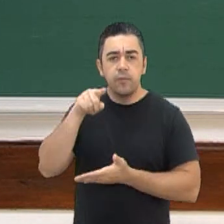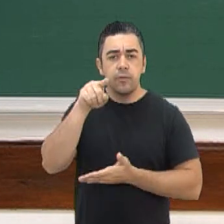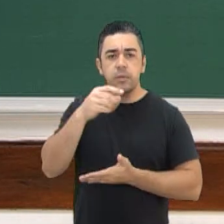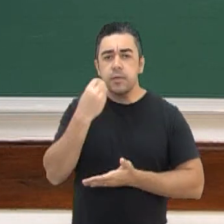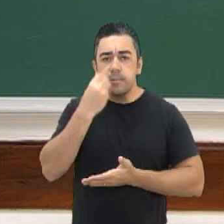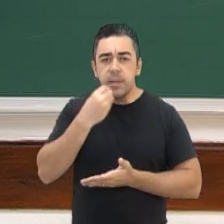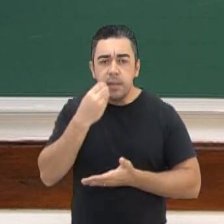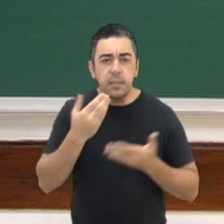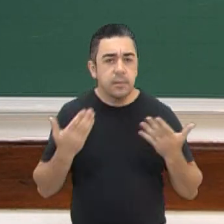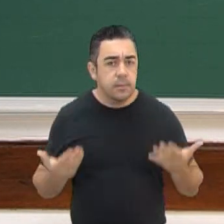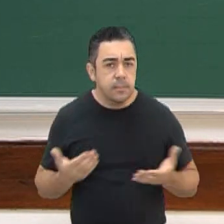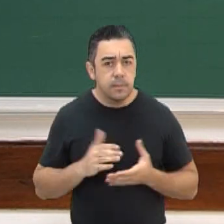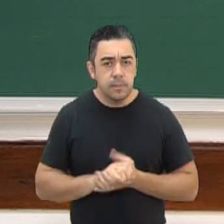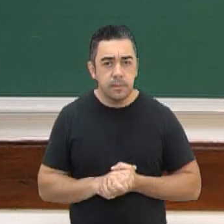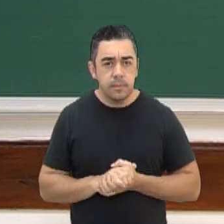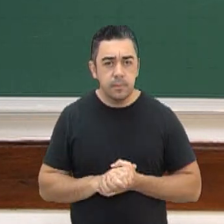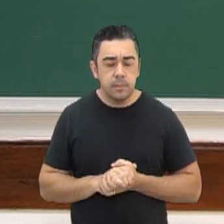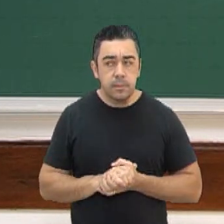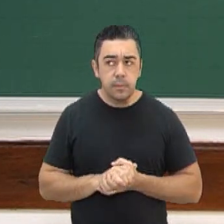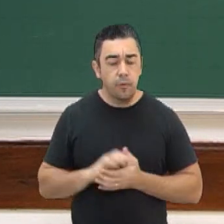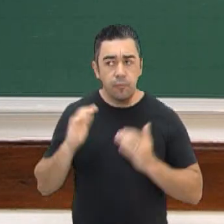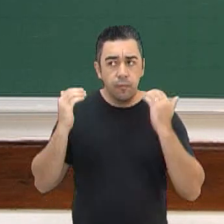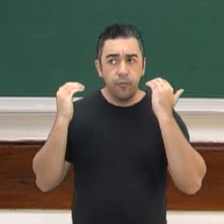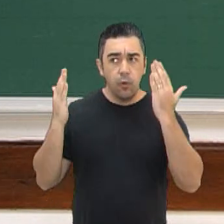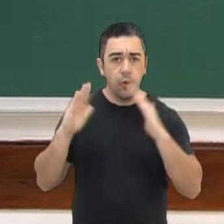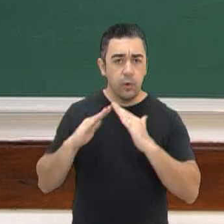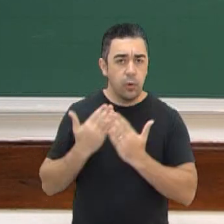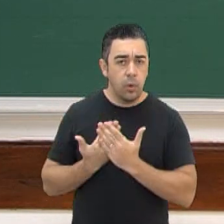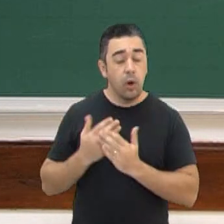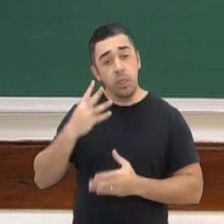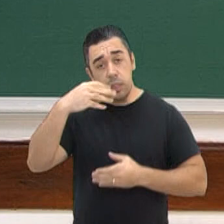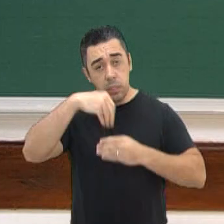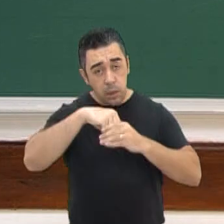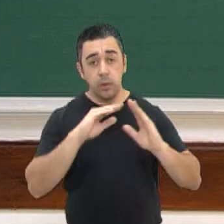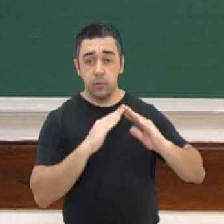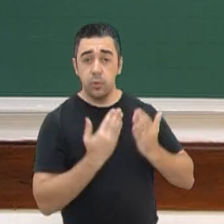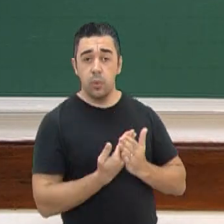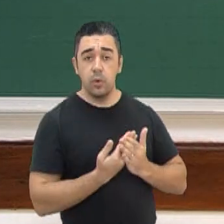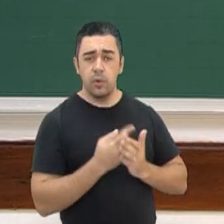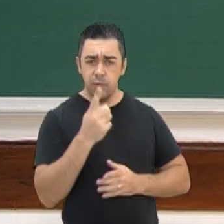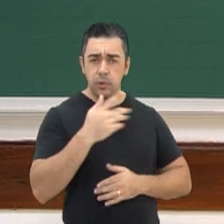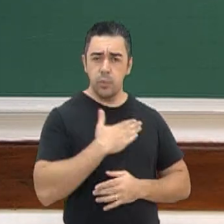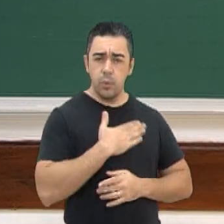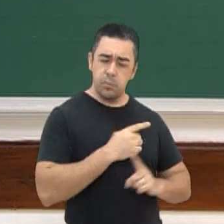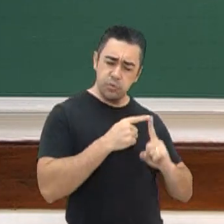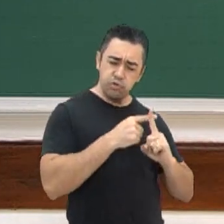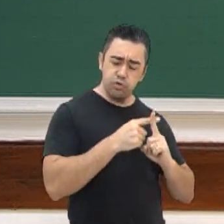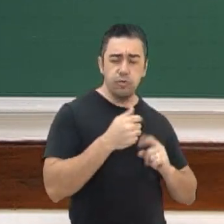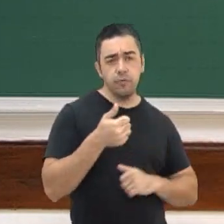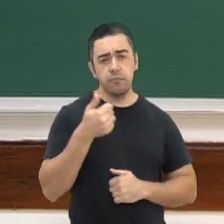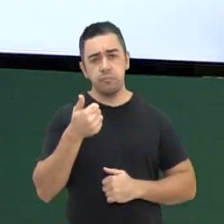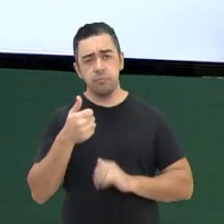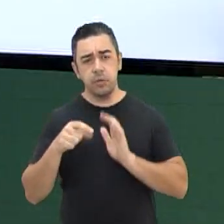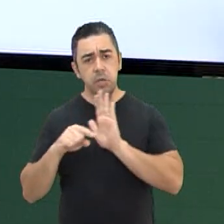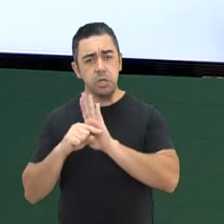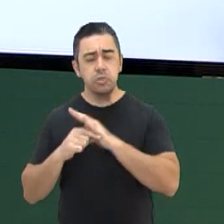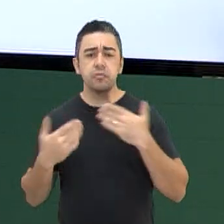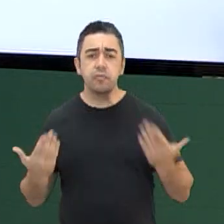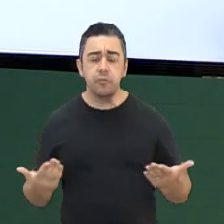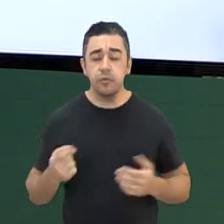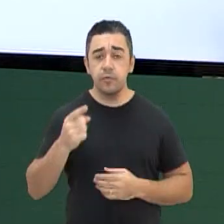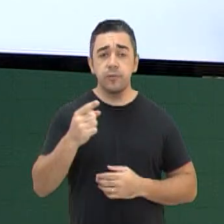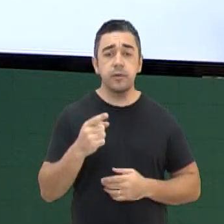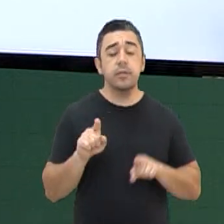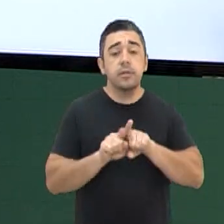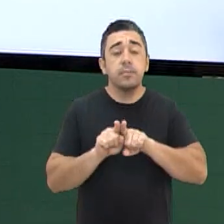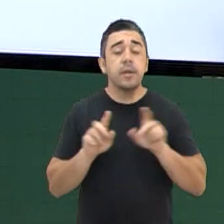experiências com essa dança? Fora da escola, dentro da escola, positivas, negativas? Além disso, quais